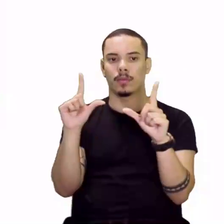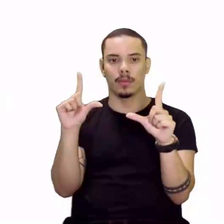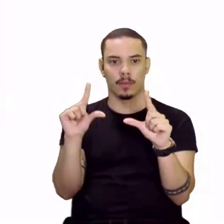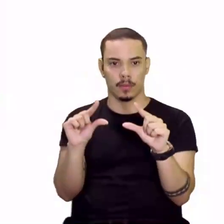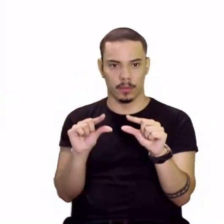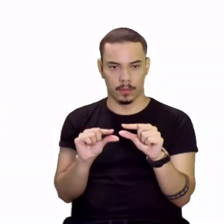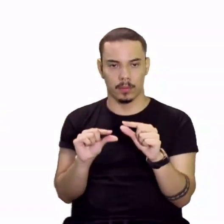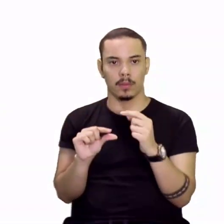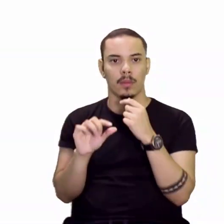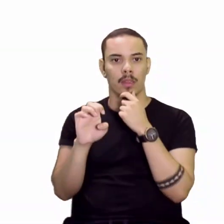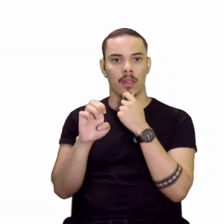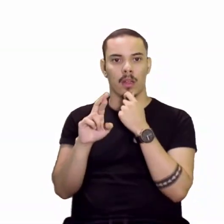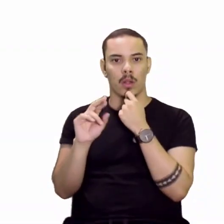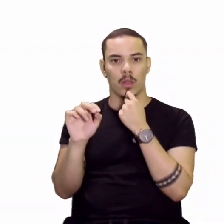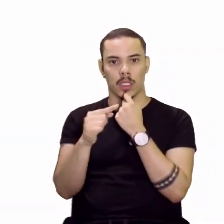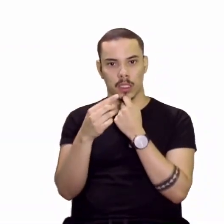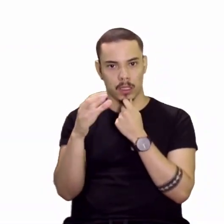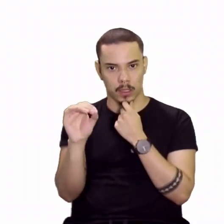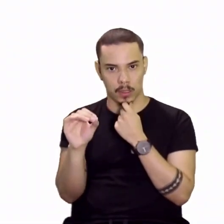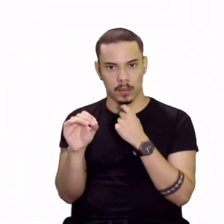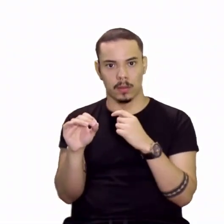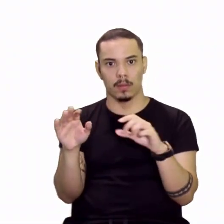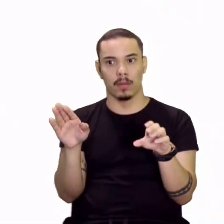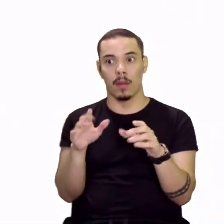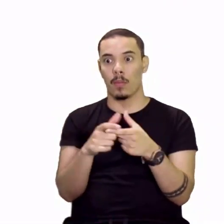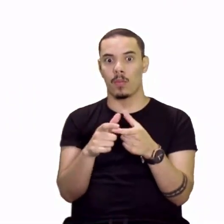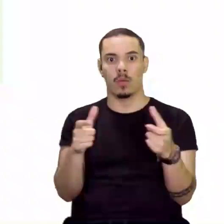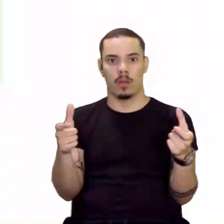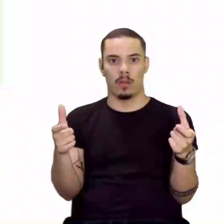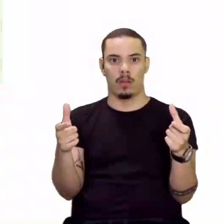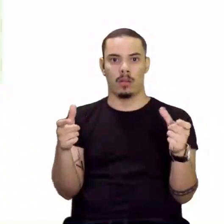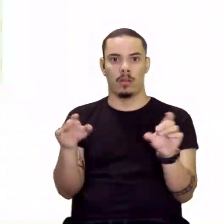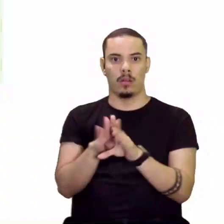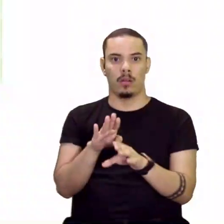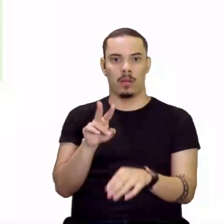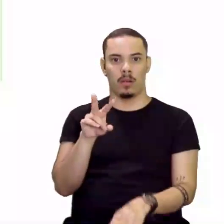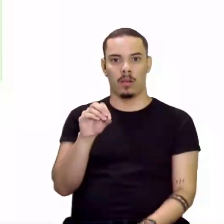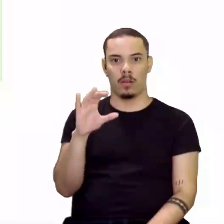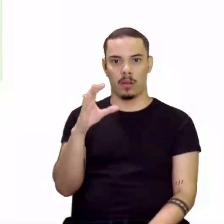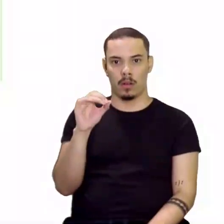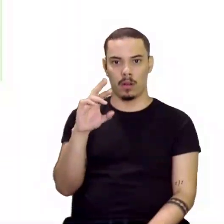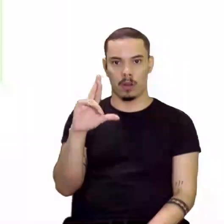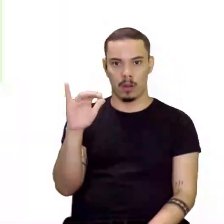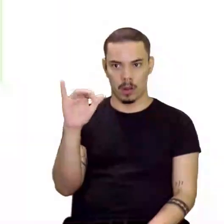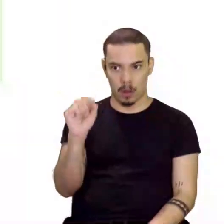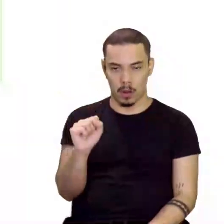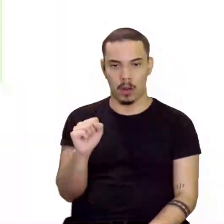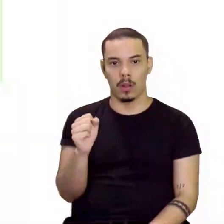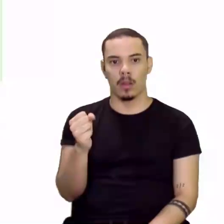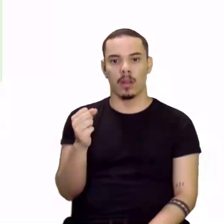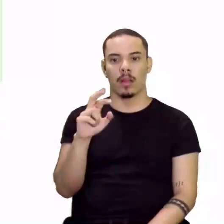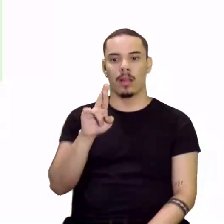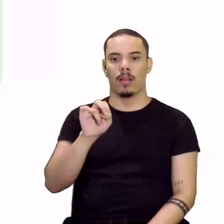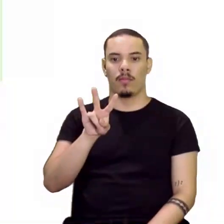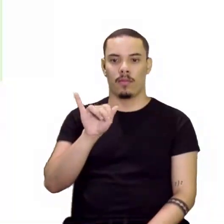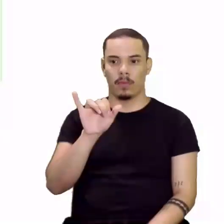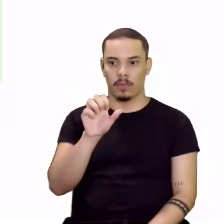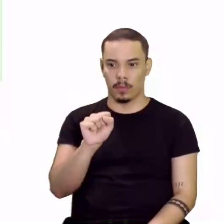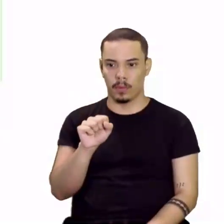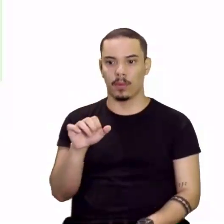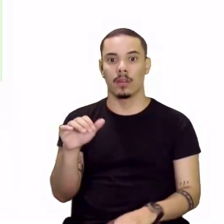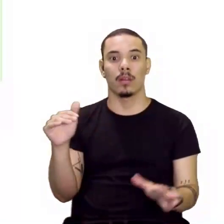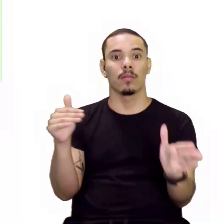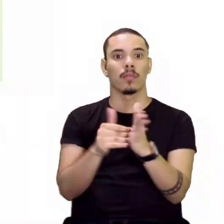diminuir a erosão, porque essa erosão é muito grande. Essa erosão provoca vossorocas, provoca ravinas. E vai